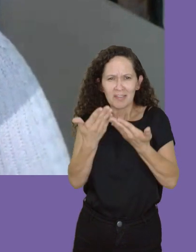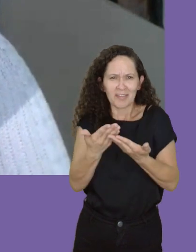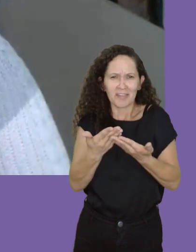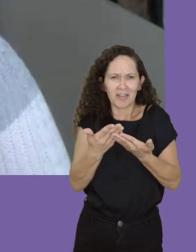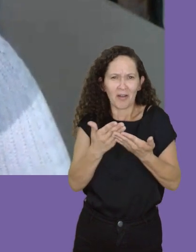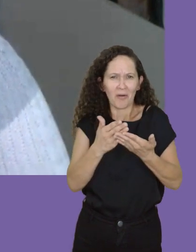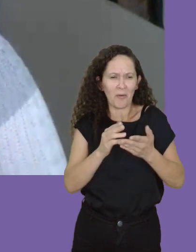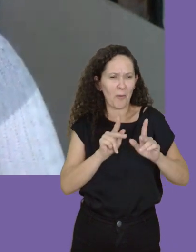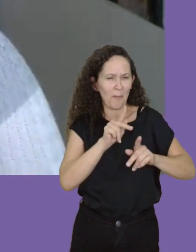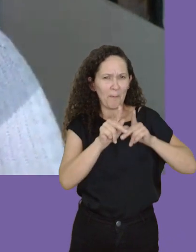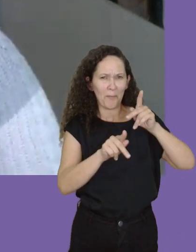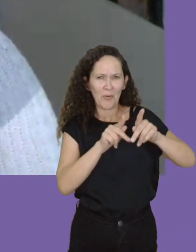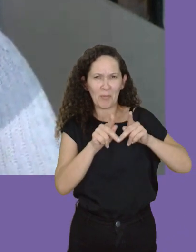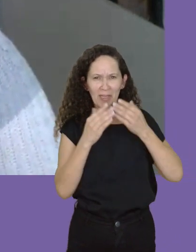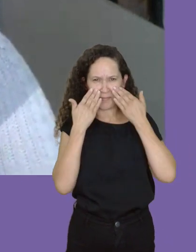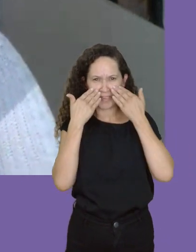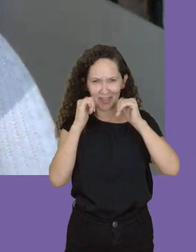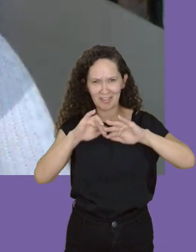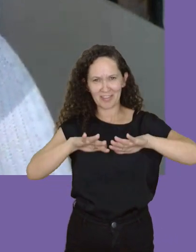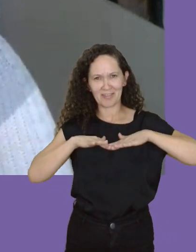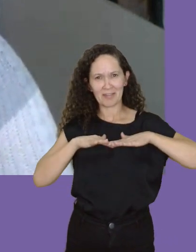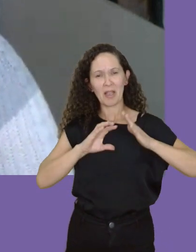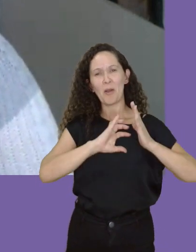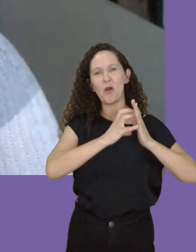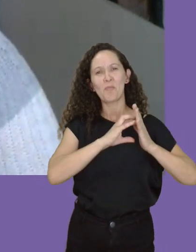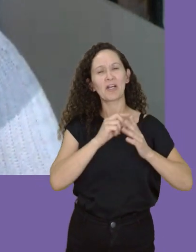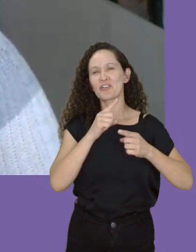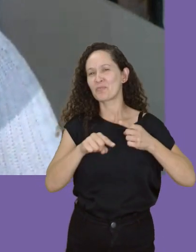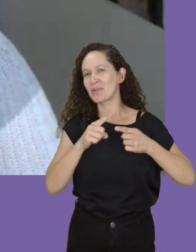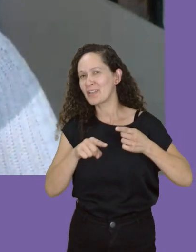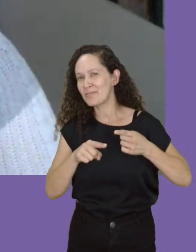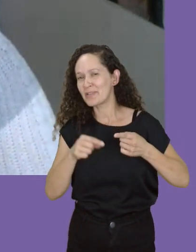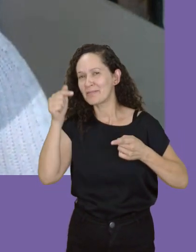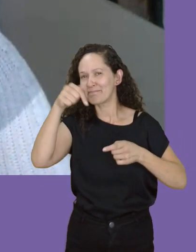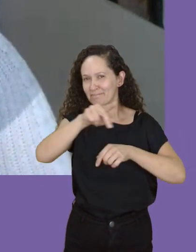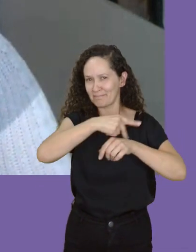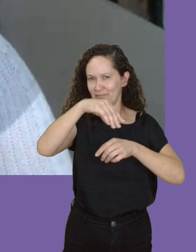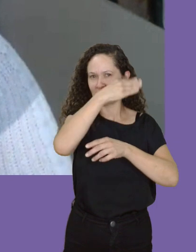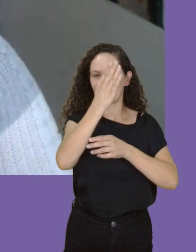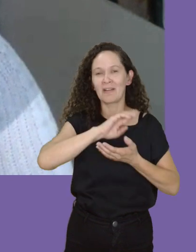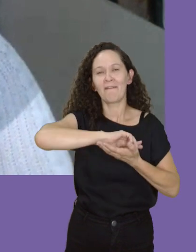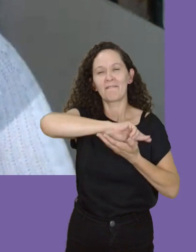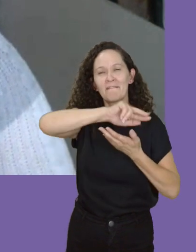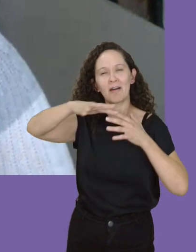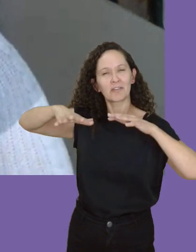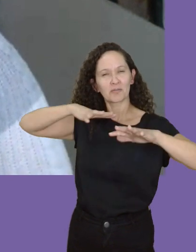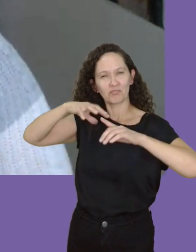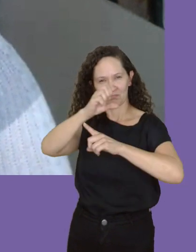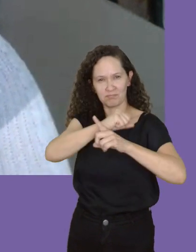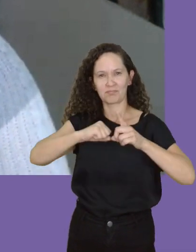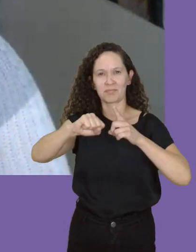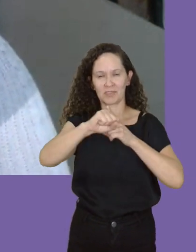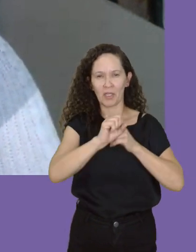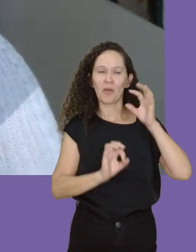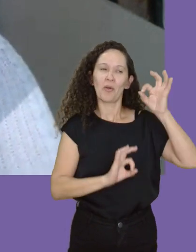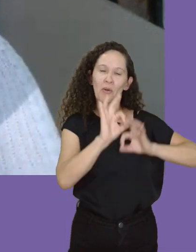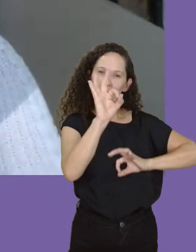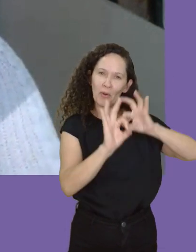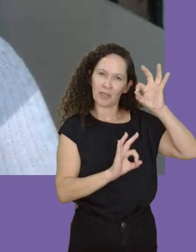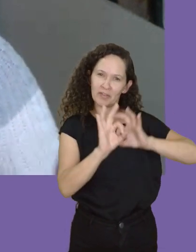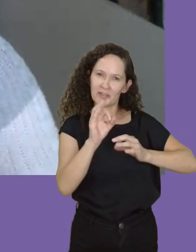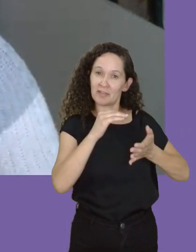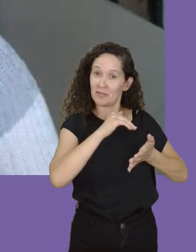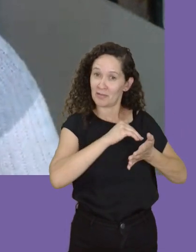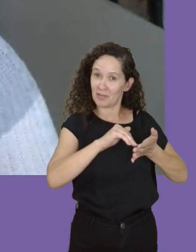estruturas partidárias. Hoje no Brasil há uma série de movimentos sociais, organização das